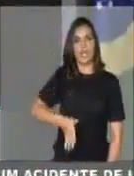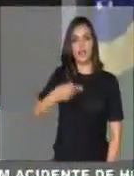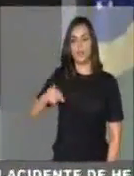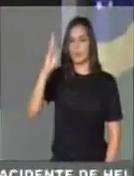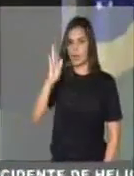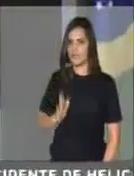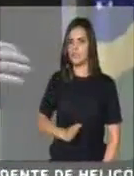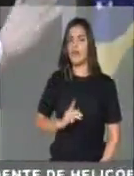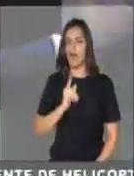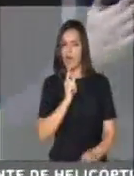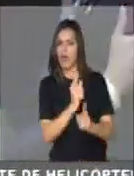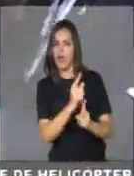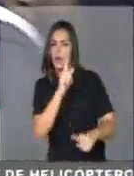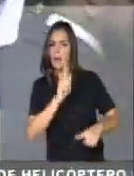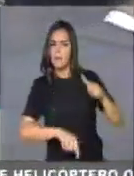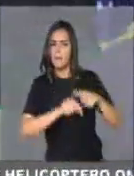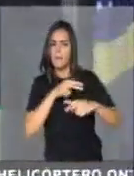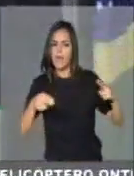que bens